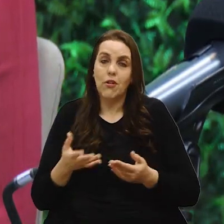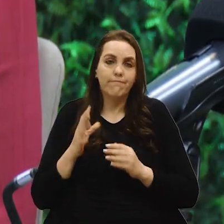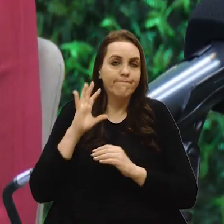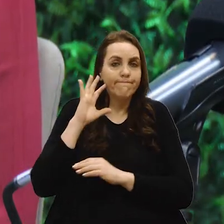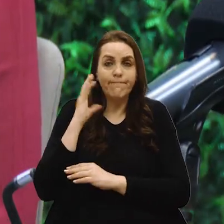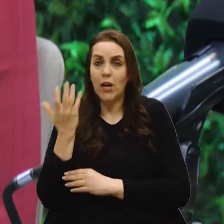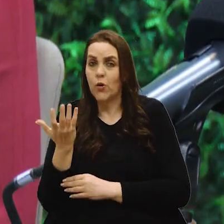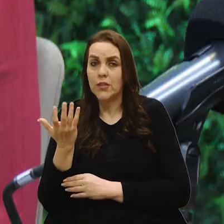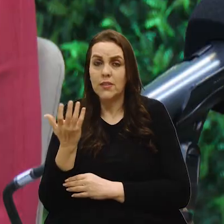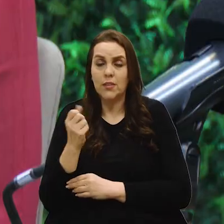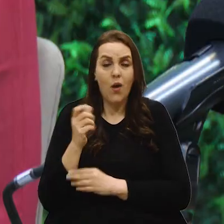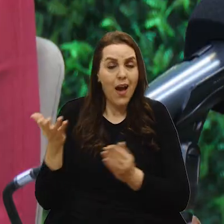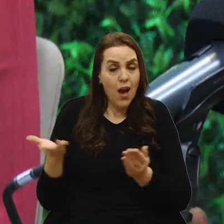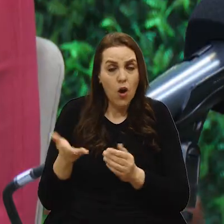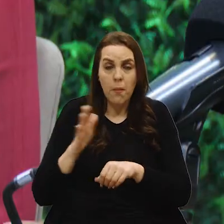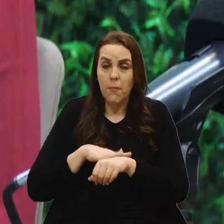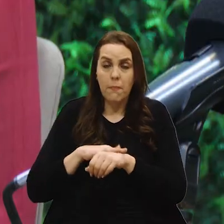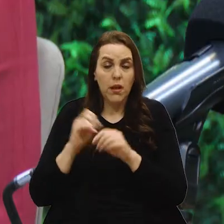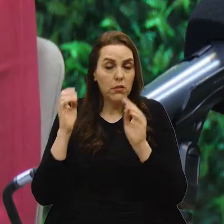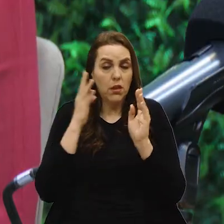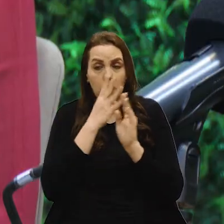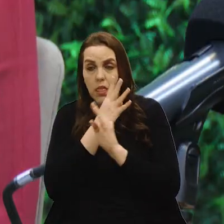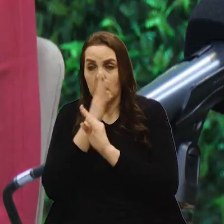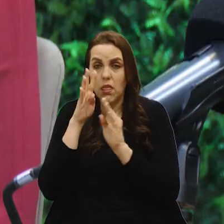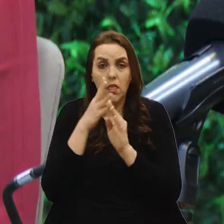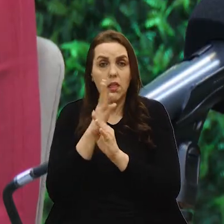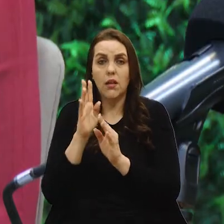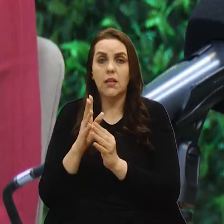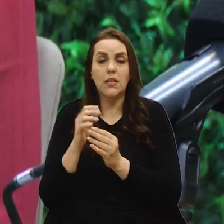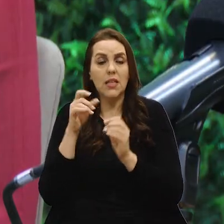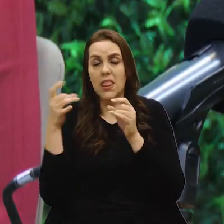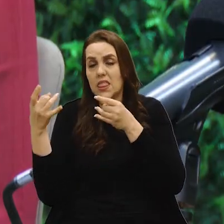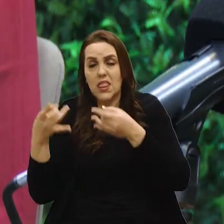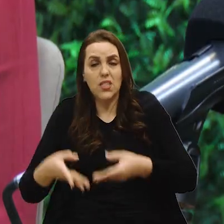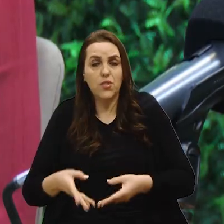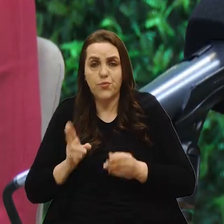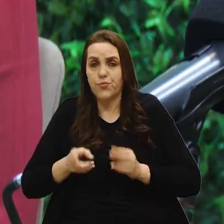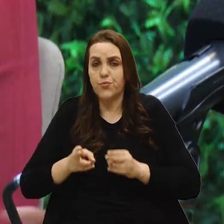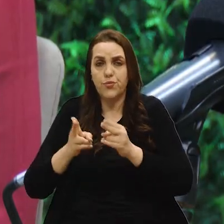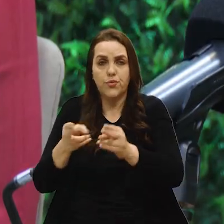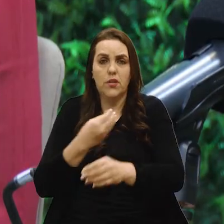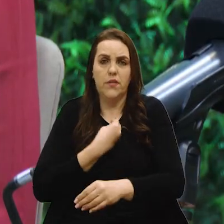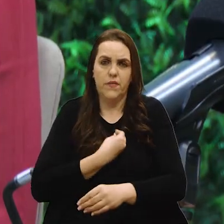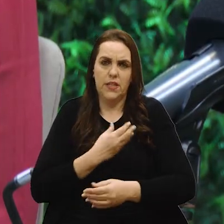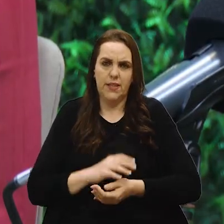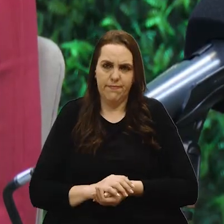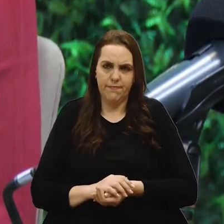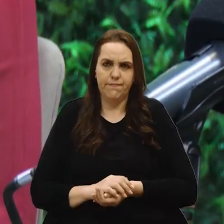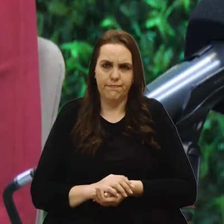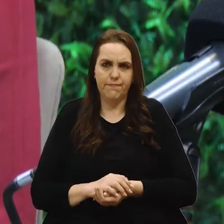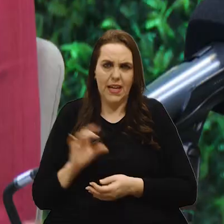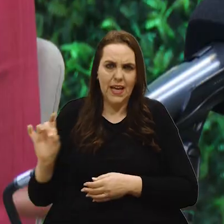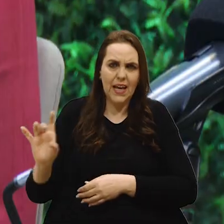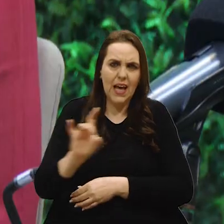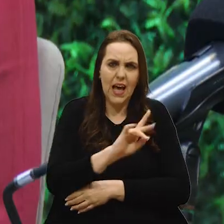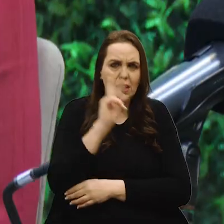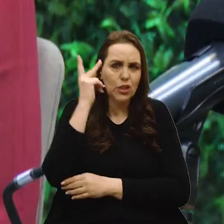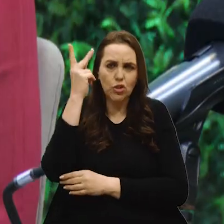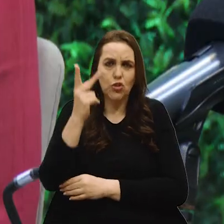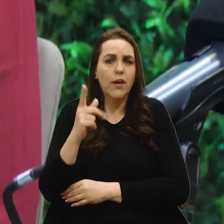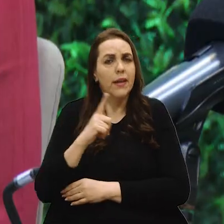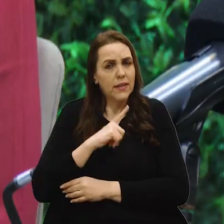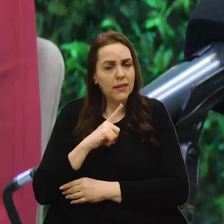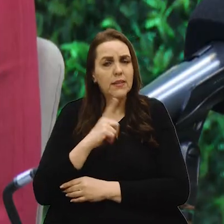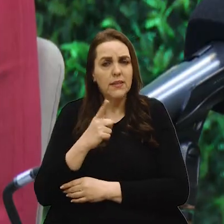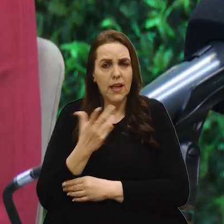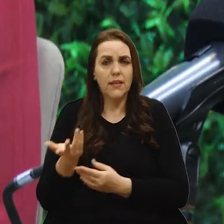apenas... Ele está desencontrado ali e desistiu, né, de continuar. Porque cada história é uma história